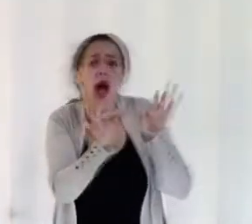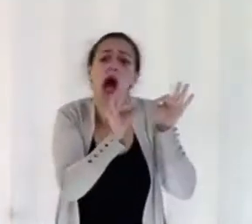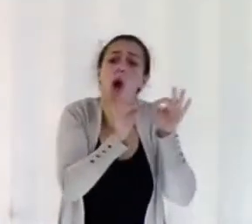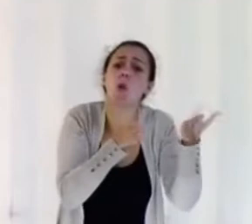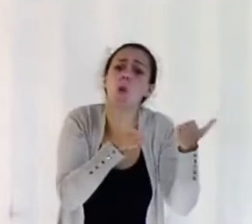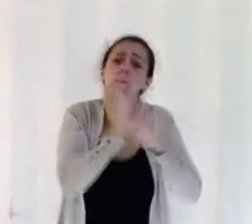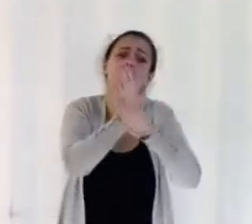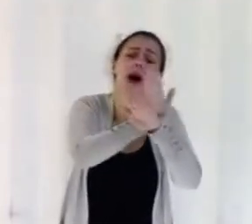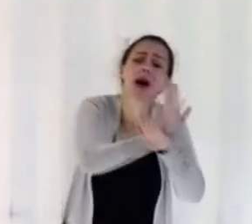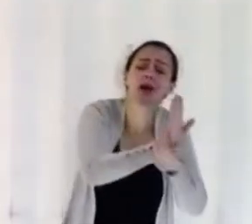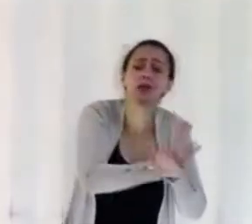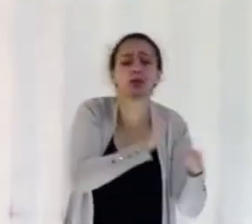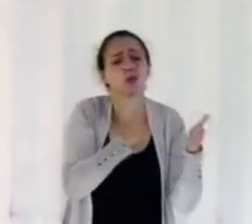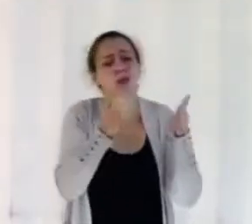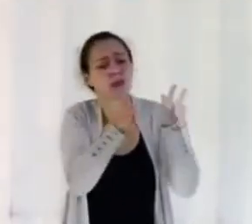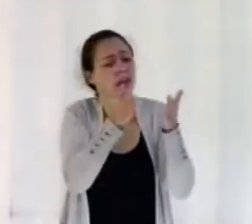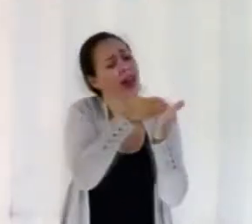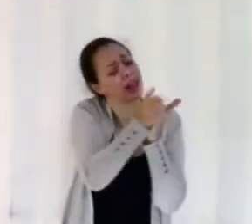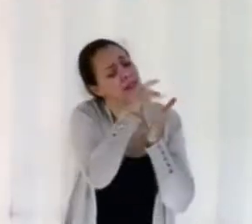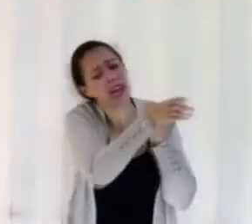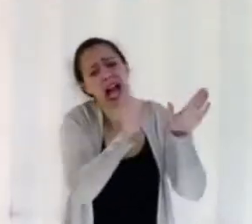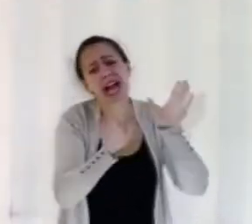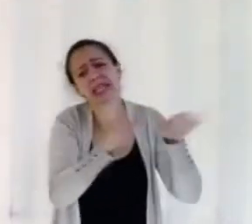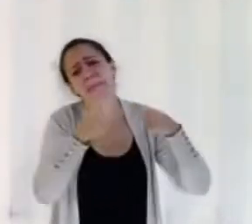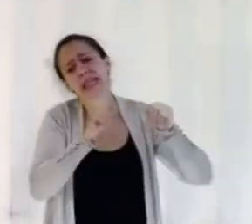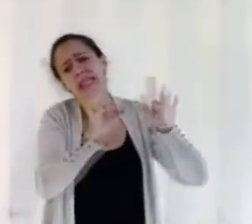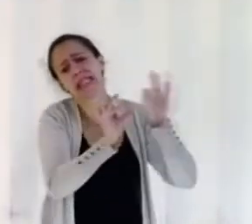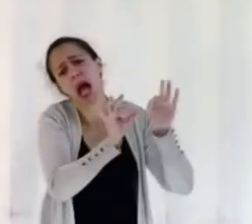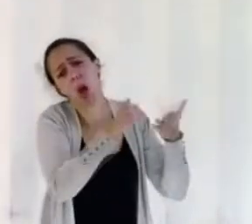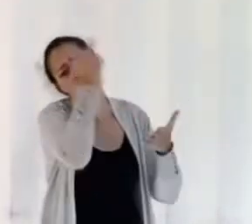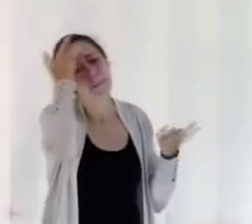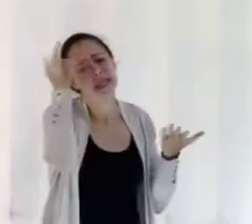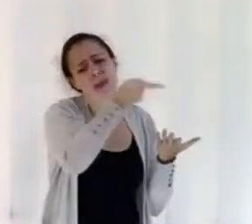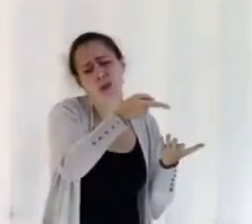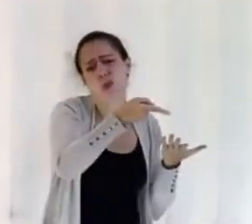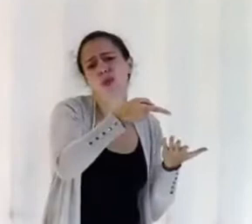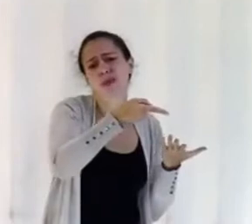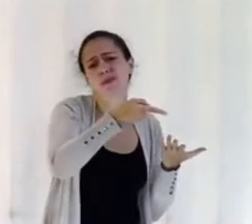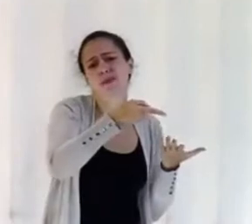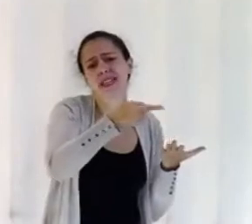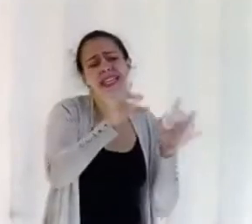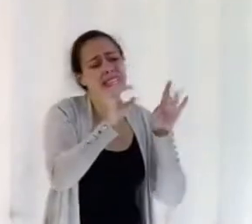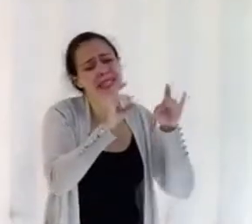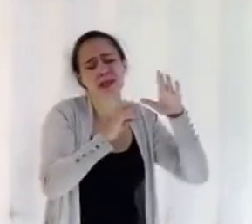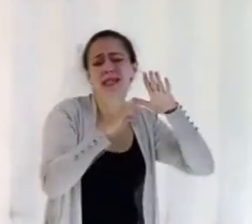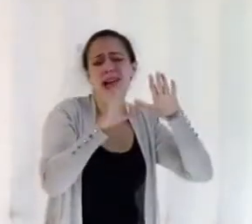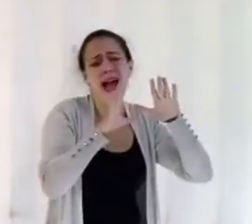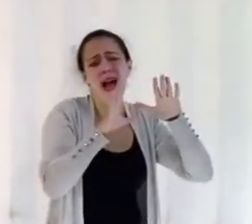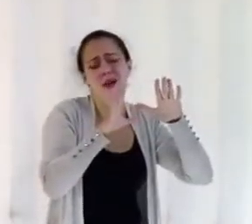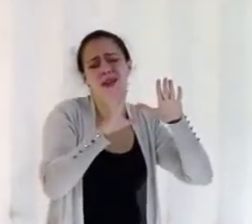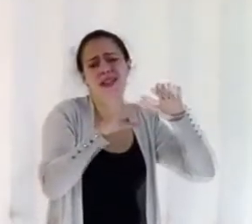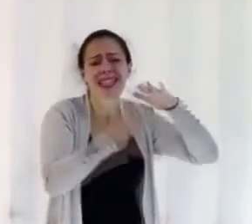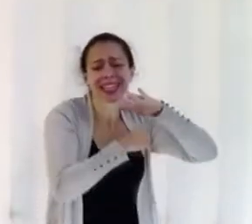é o propósito de Cristo Jesus, que é aquilo que nós esperamos, que é aquilo que nós